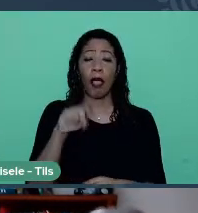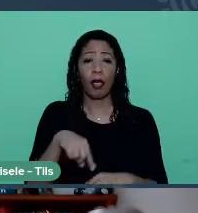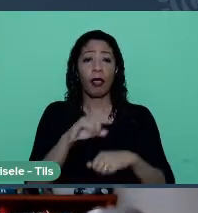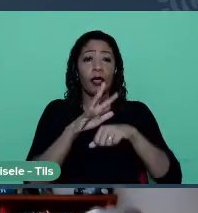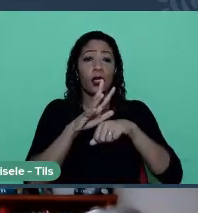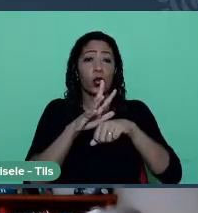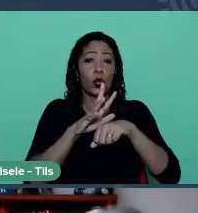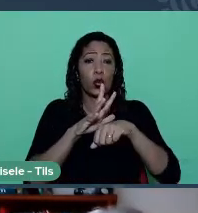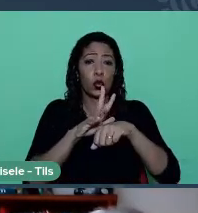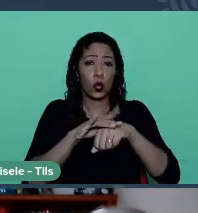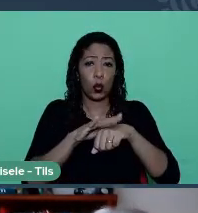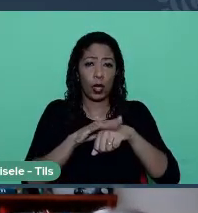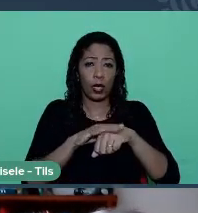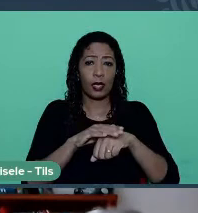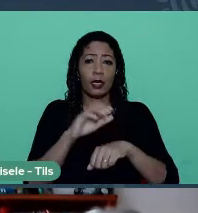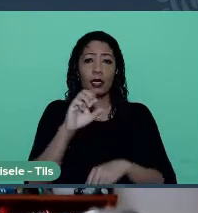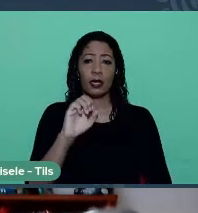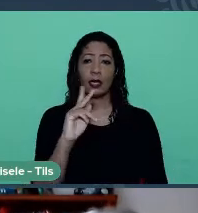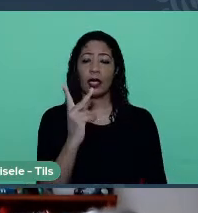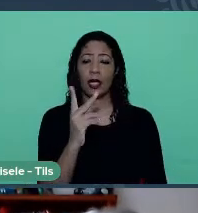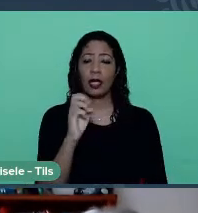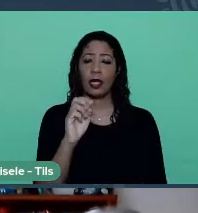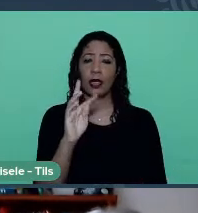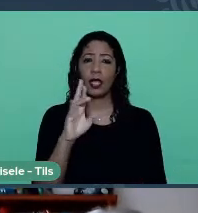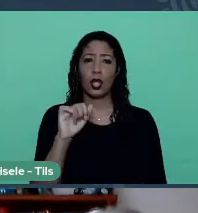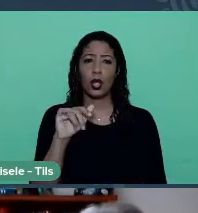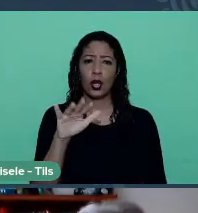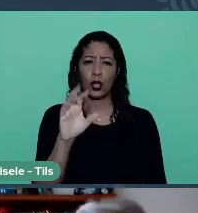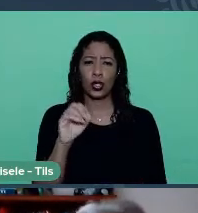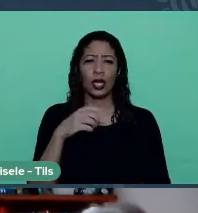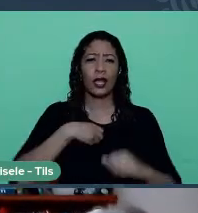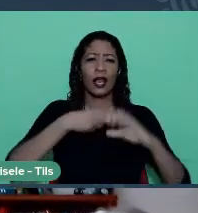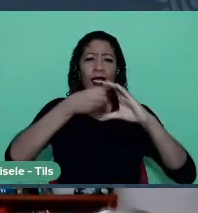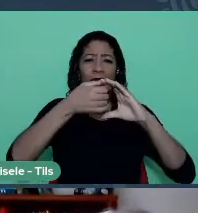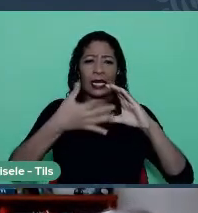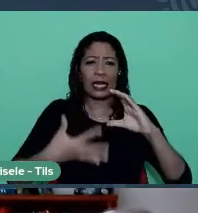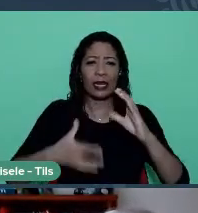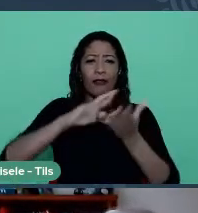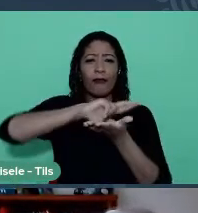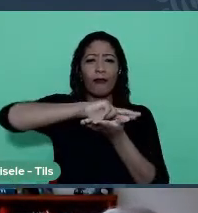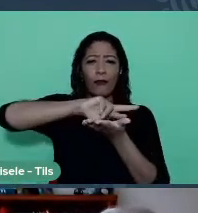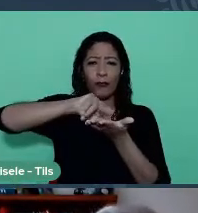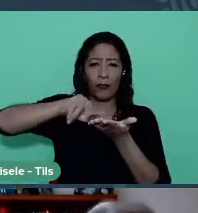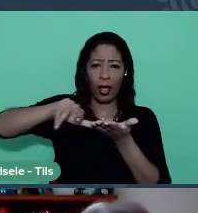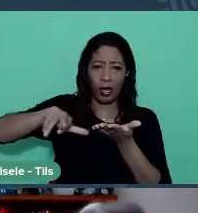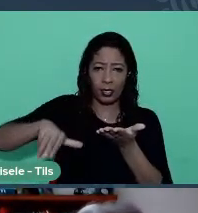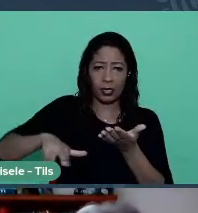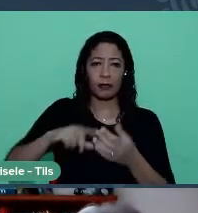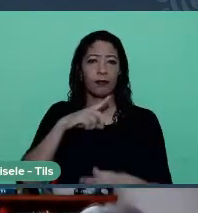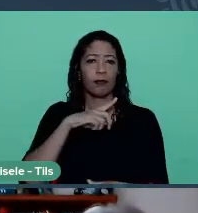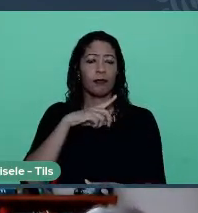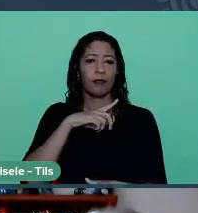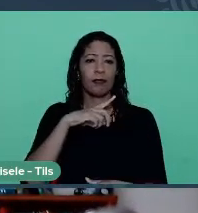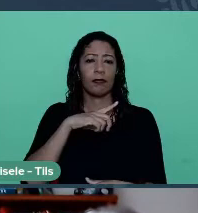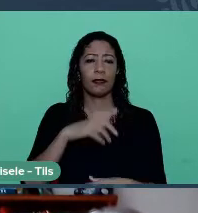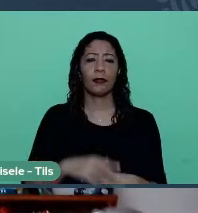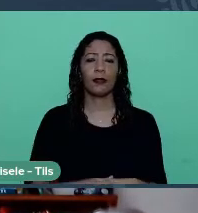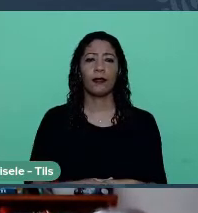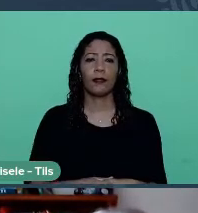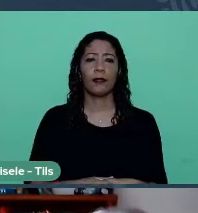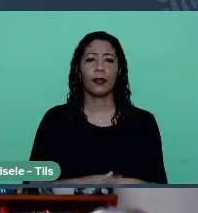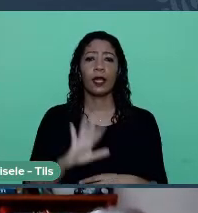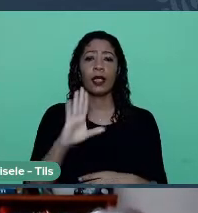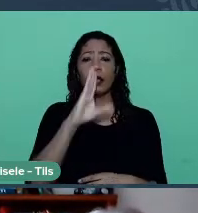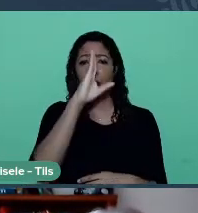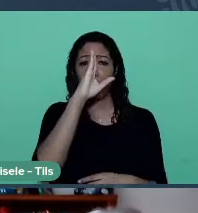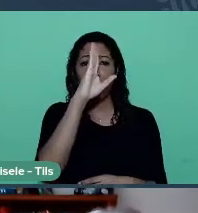doença heterogênea, né? Ela tem várias características que diferem entre si e caracteriza-se, entre